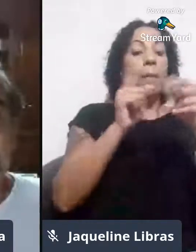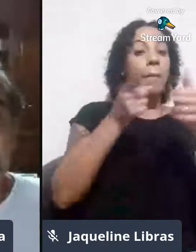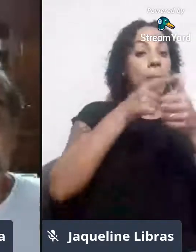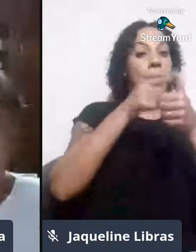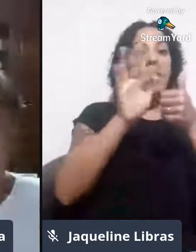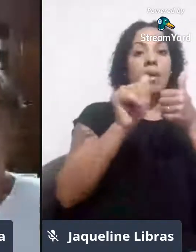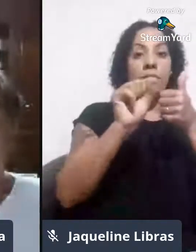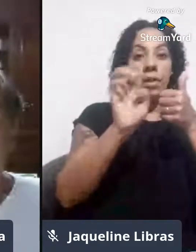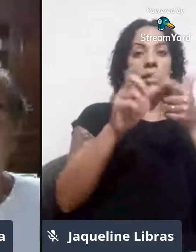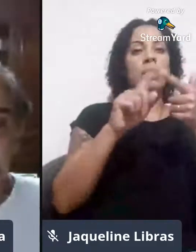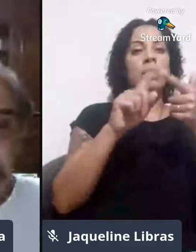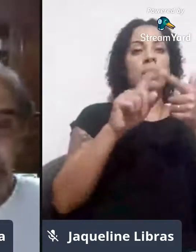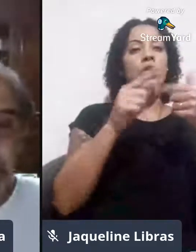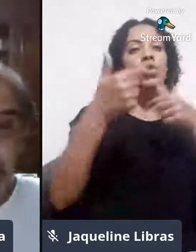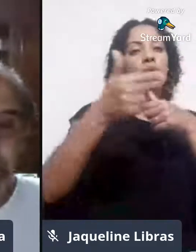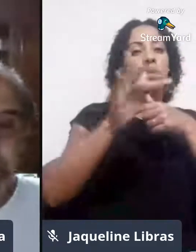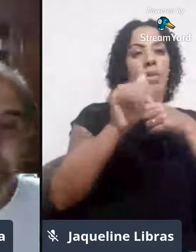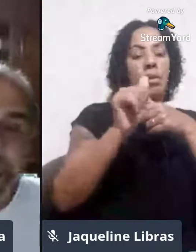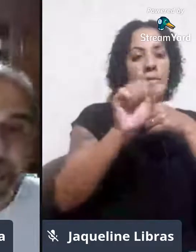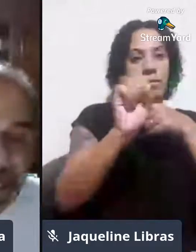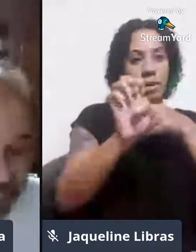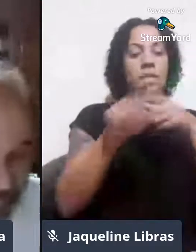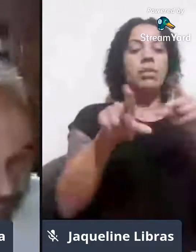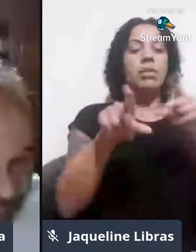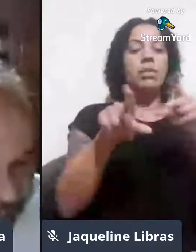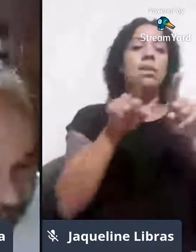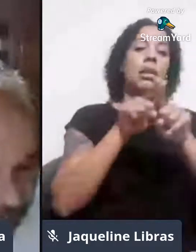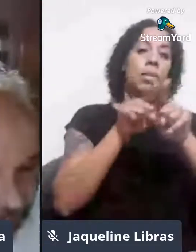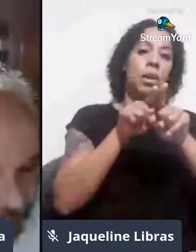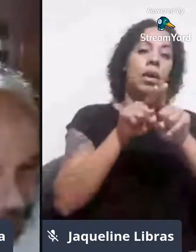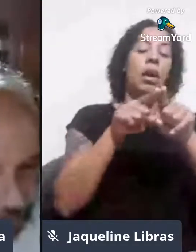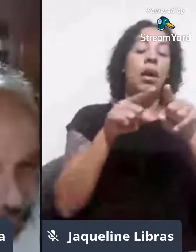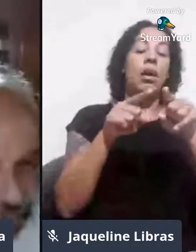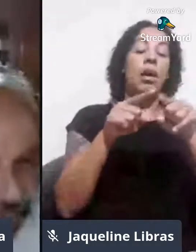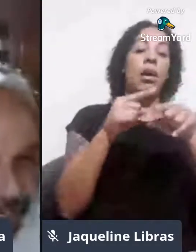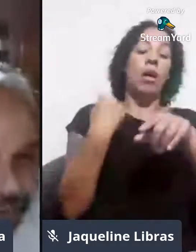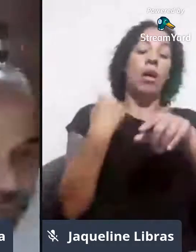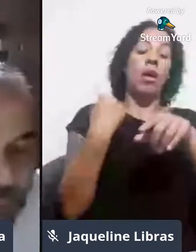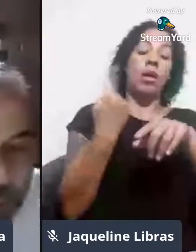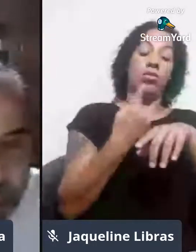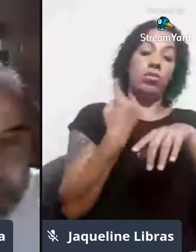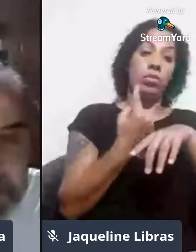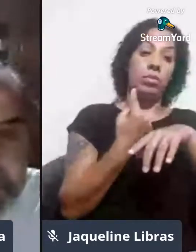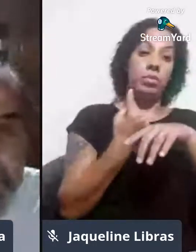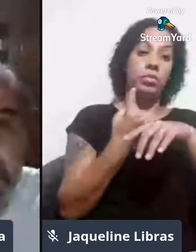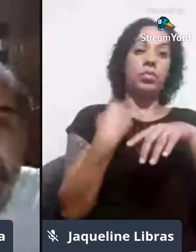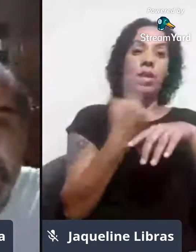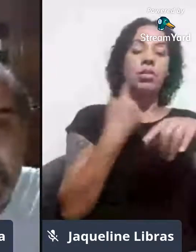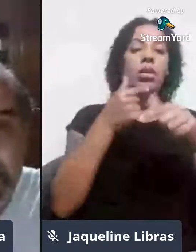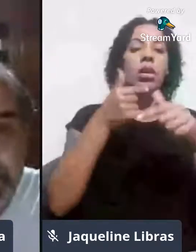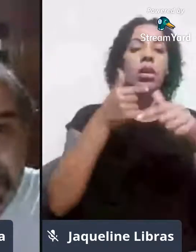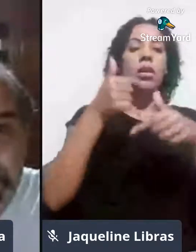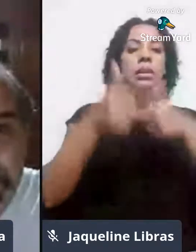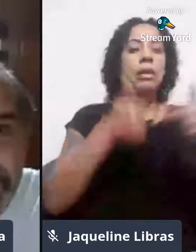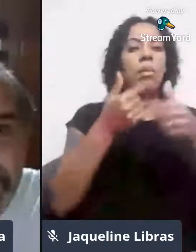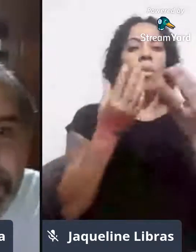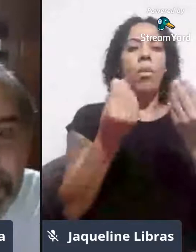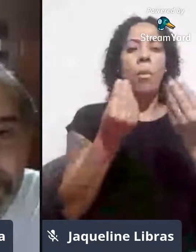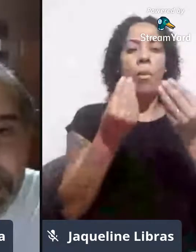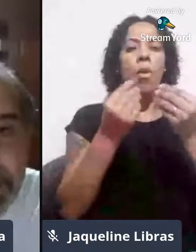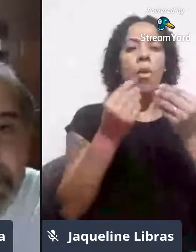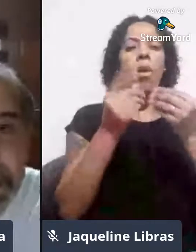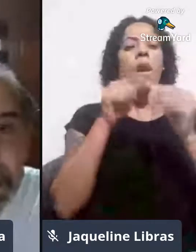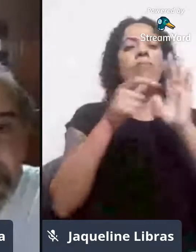segunda fase, e a gente trabalhou demais com softwares, na terceira fase,